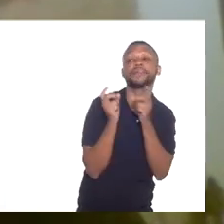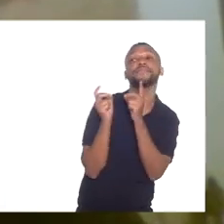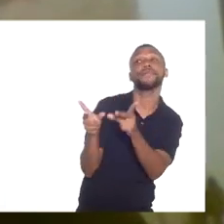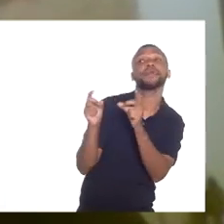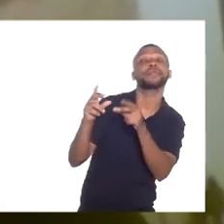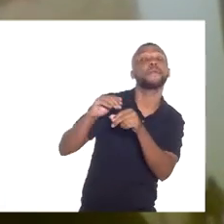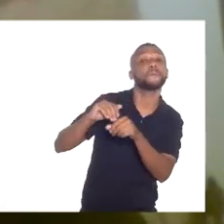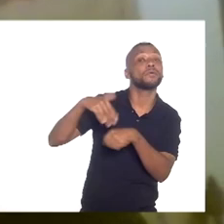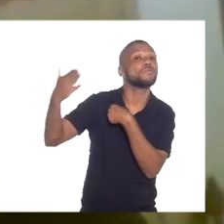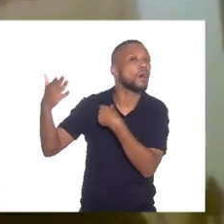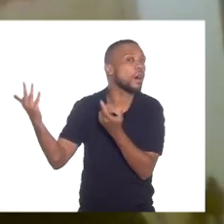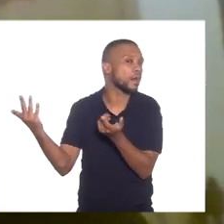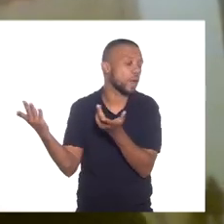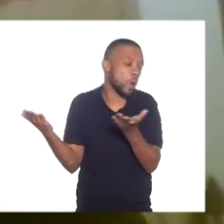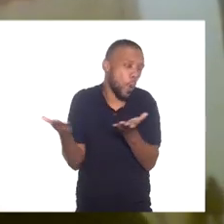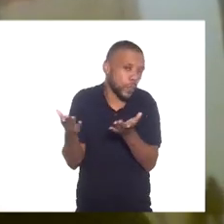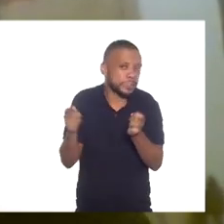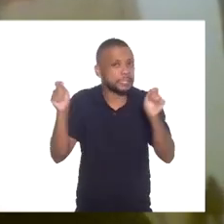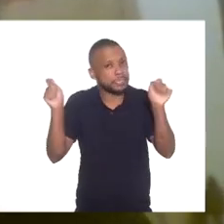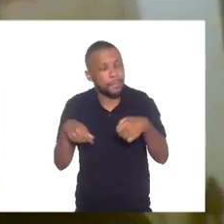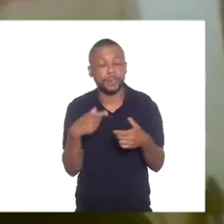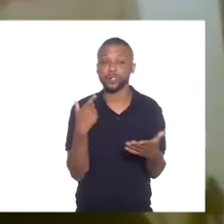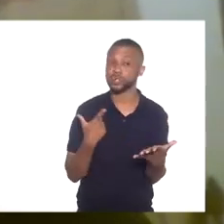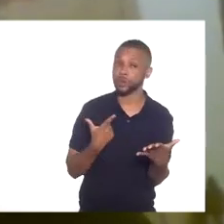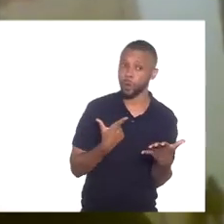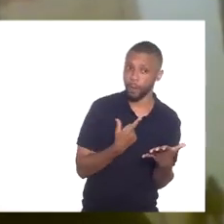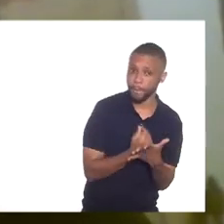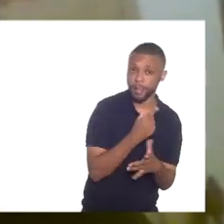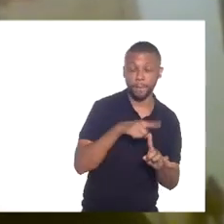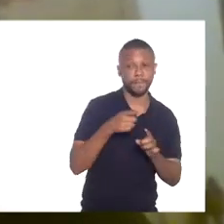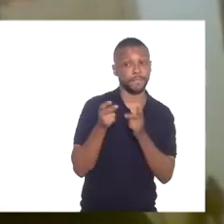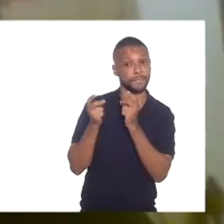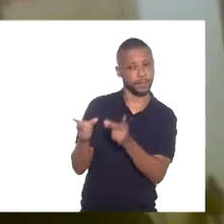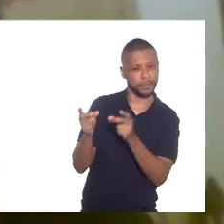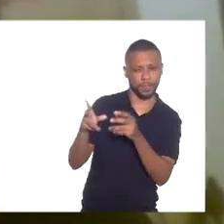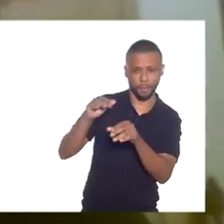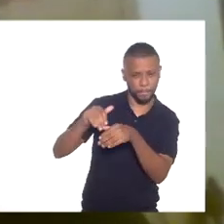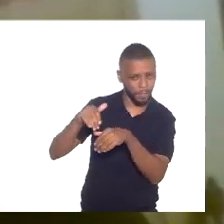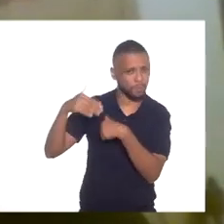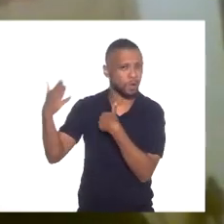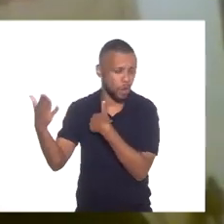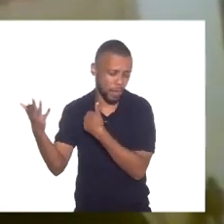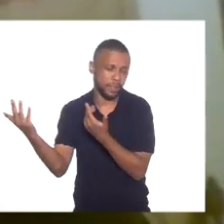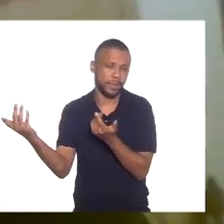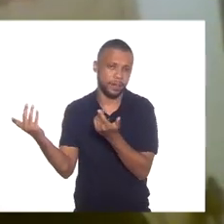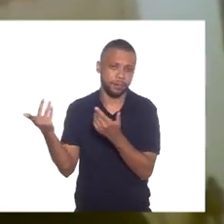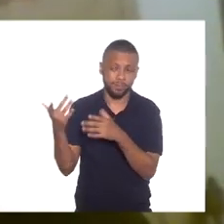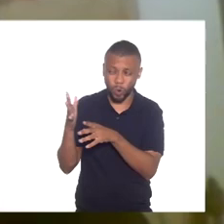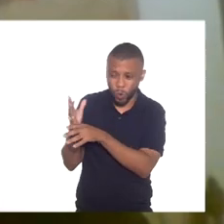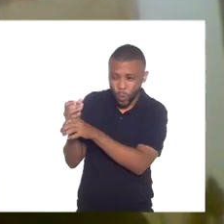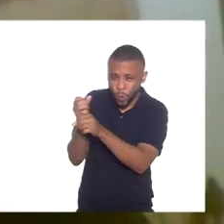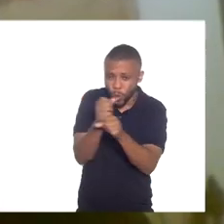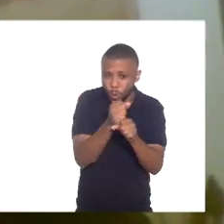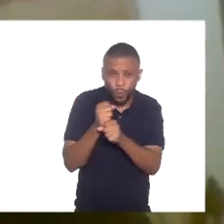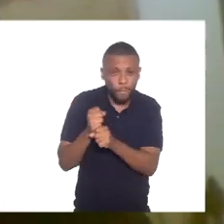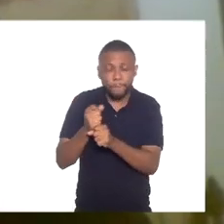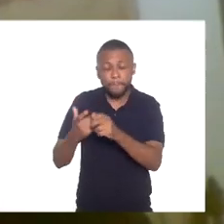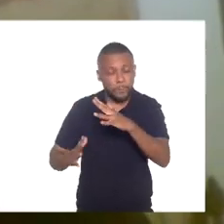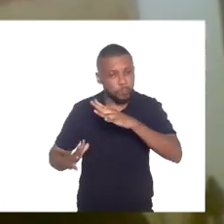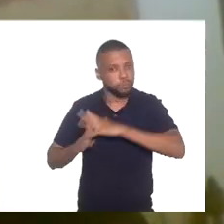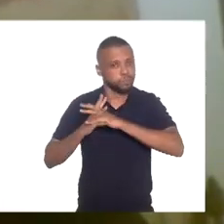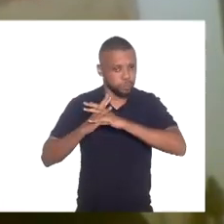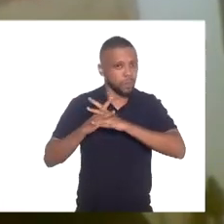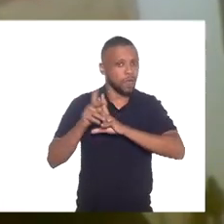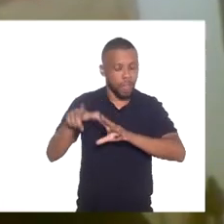de 1,5 milhão de barris por dia. Isso pode parecer apenas um número, mas é um esforço logístico